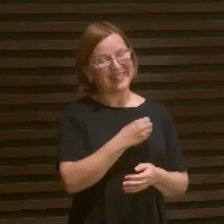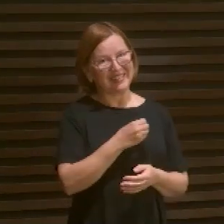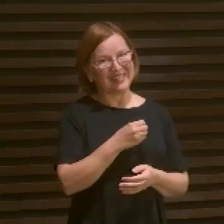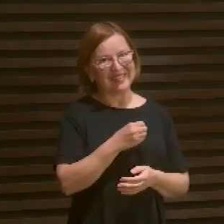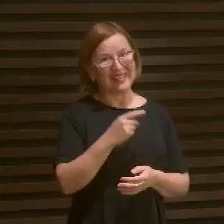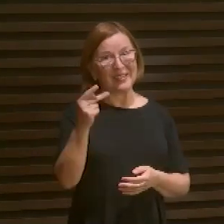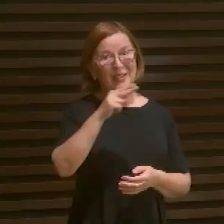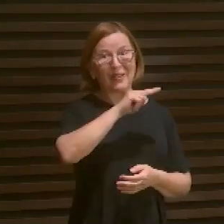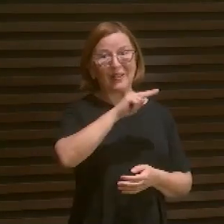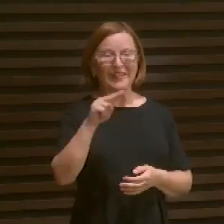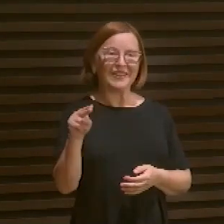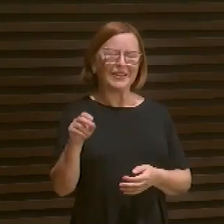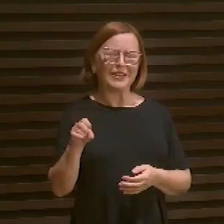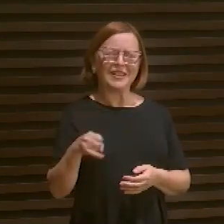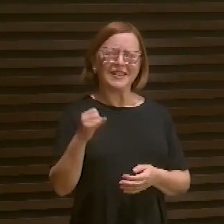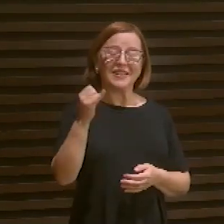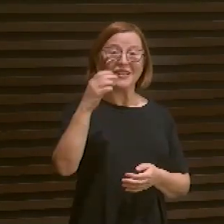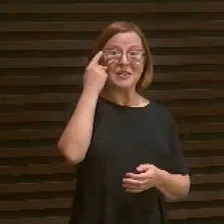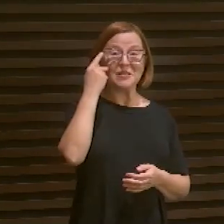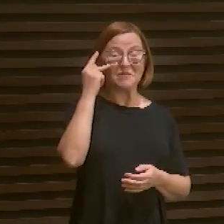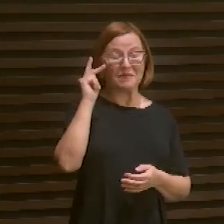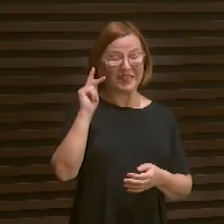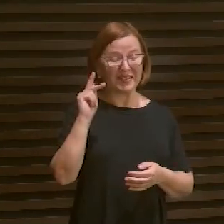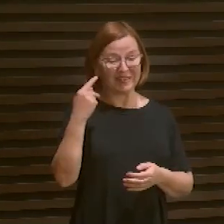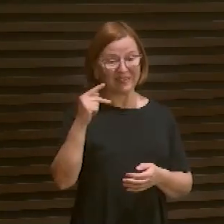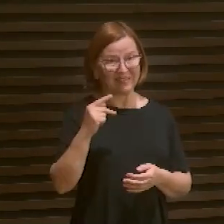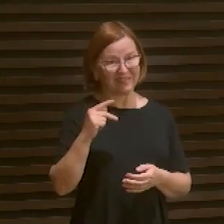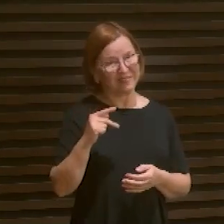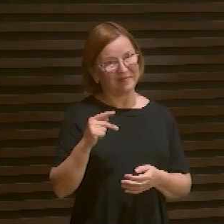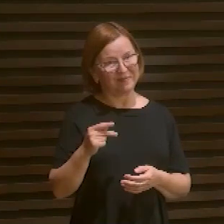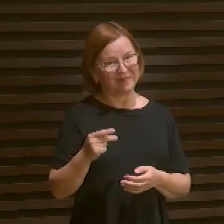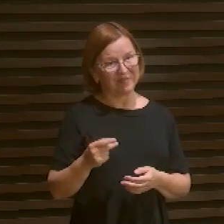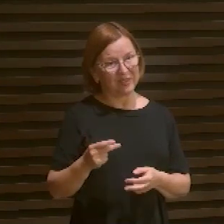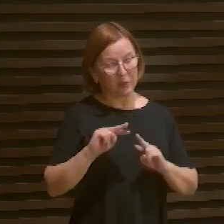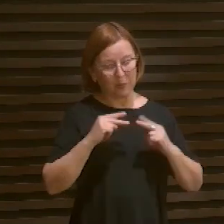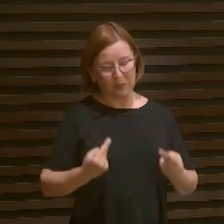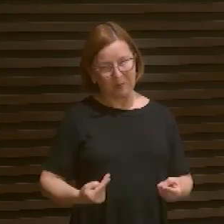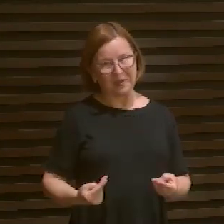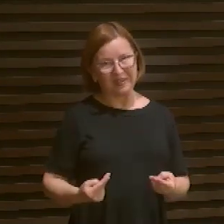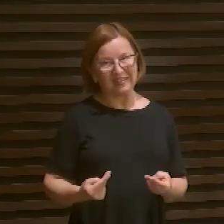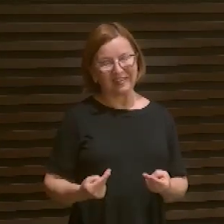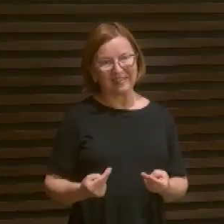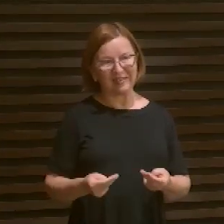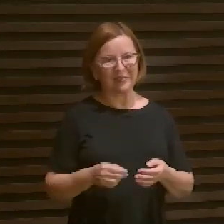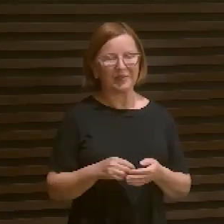sua humanidade. E a sua humanidade chama atenção para a redenção.